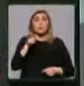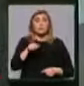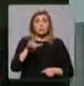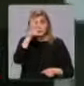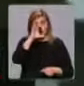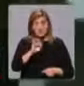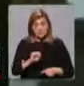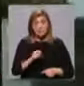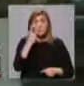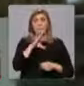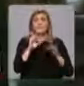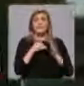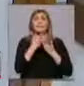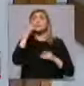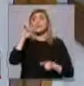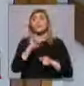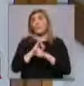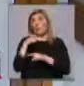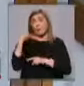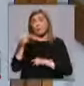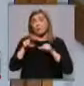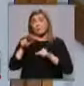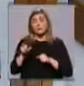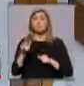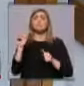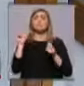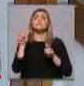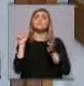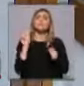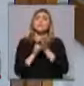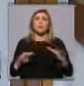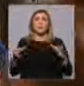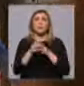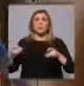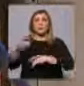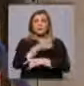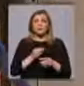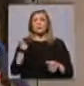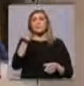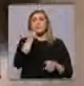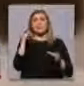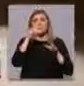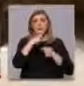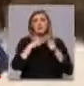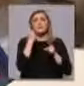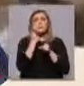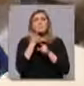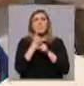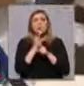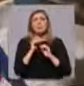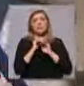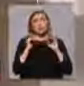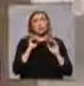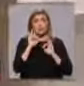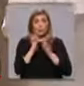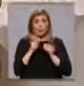anunciada na altura em que outro laboratório recebi a aprovação da comissão europeia para implementar um medicamento com os mesmos níveis de cura